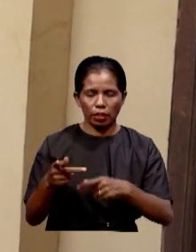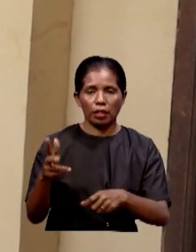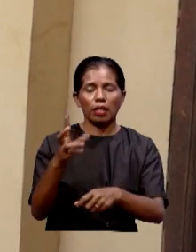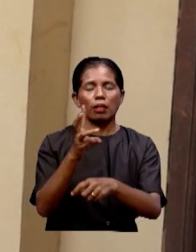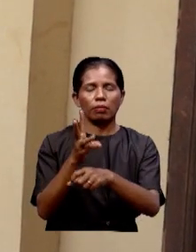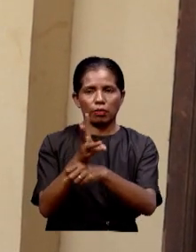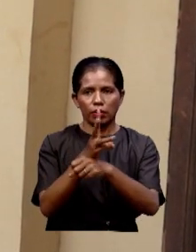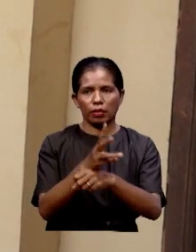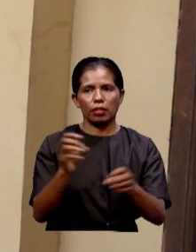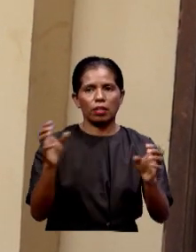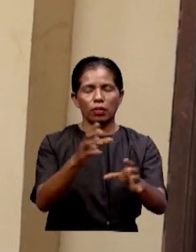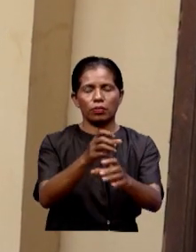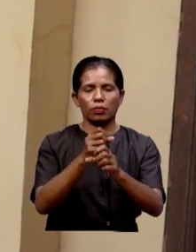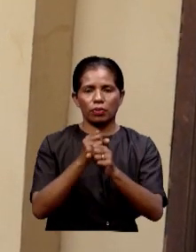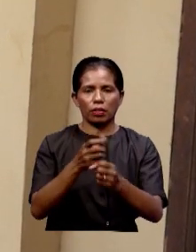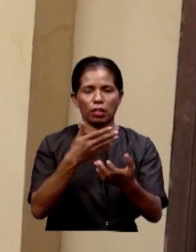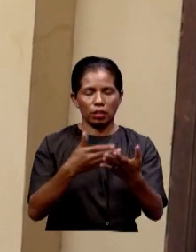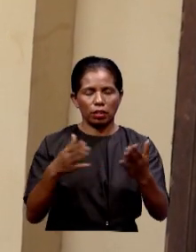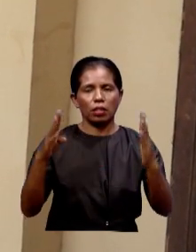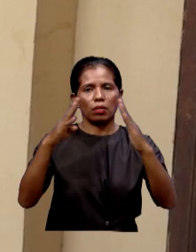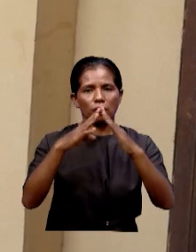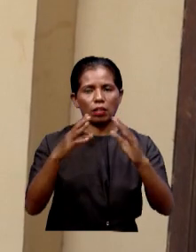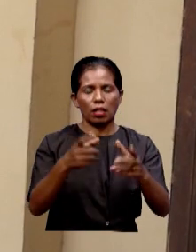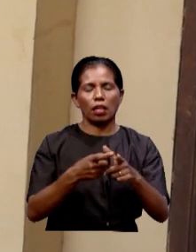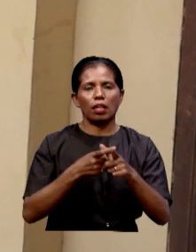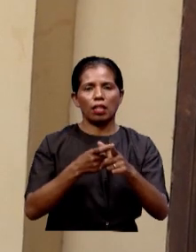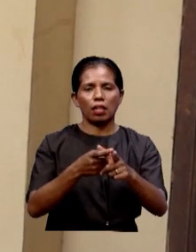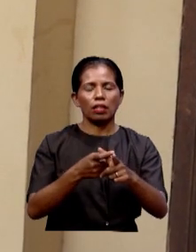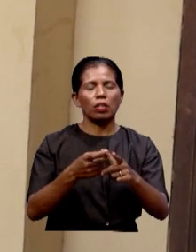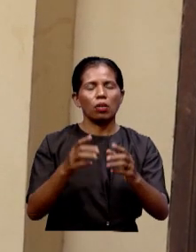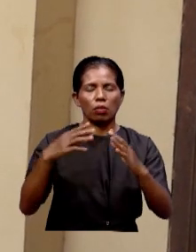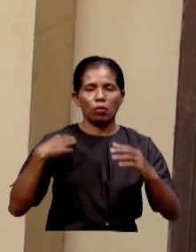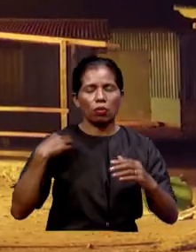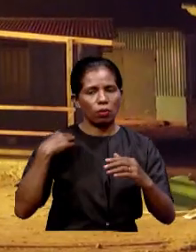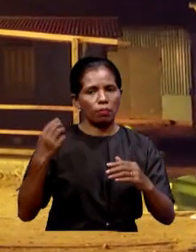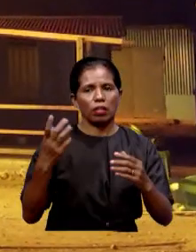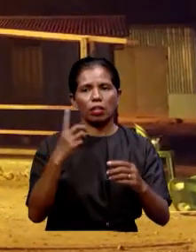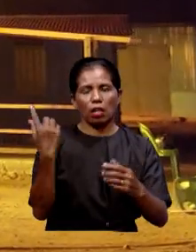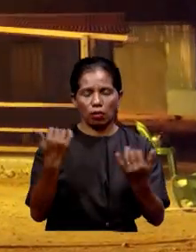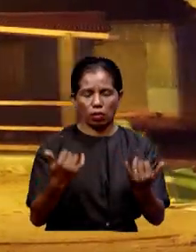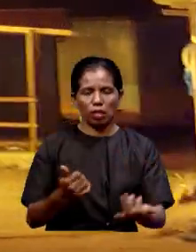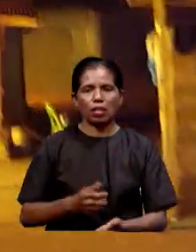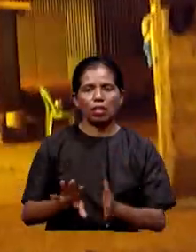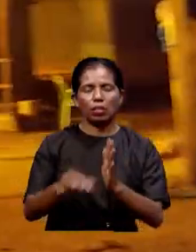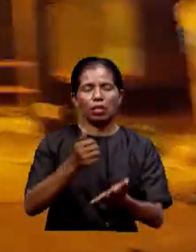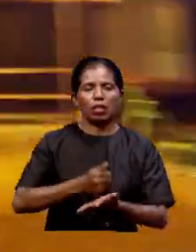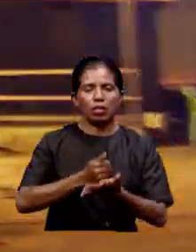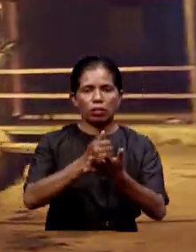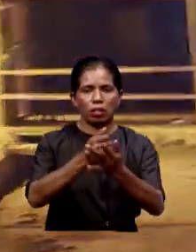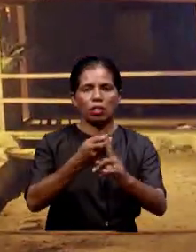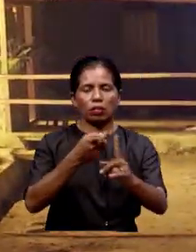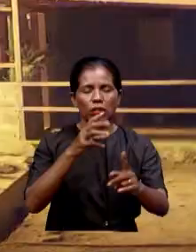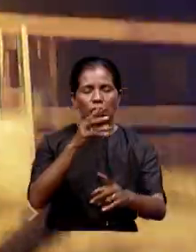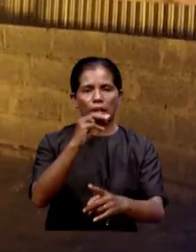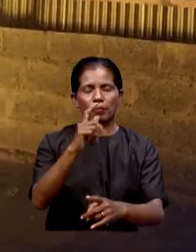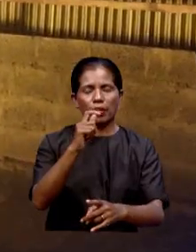Hateten, Niela consegue salva Nisasan Umalaran, no Halai Horropa Isin Lolondeit, no horas ne retang ona apoio emergência, o